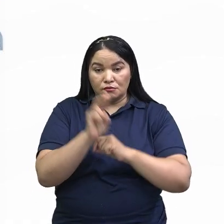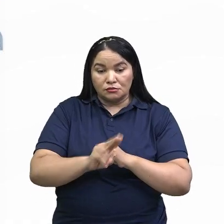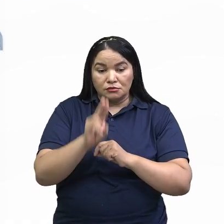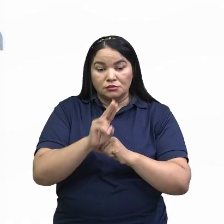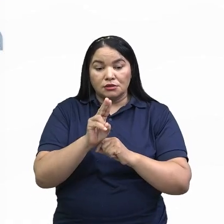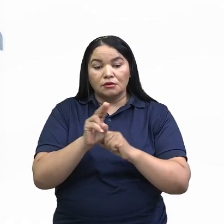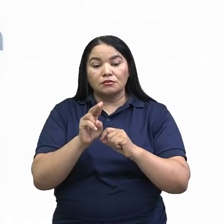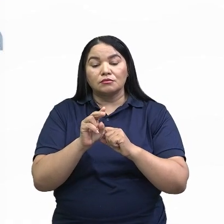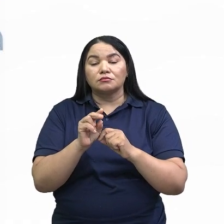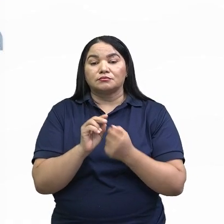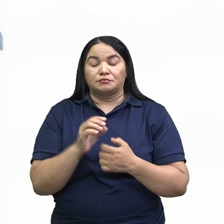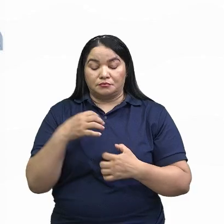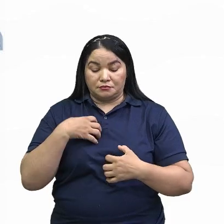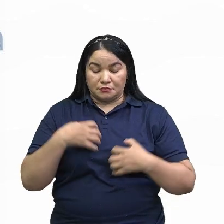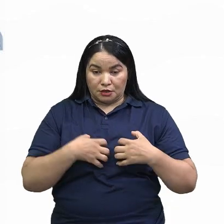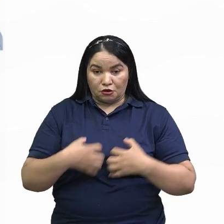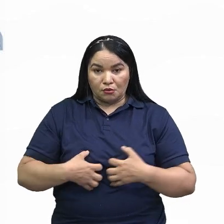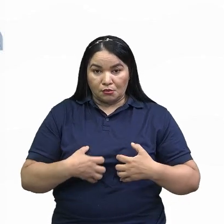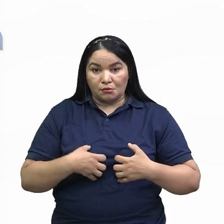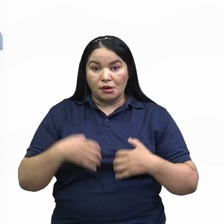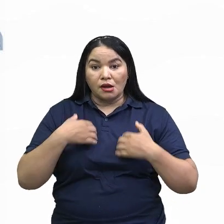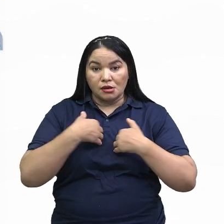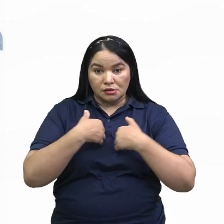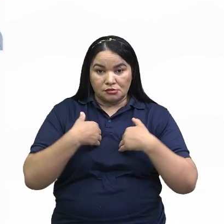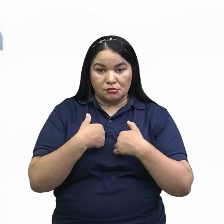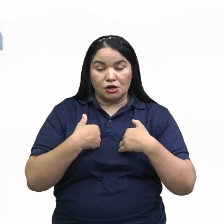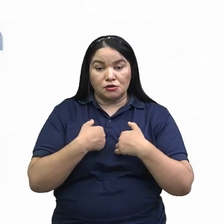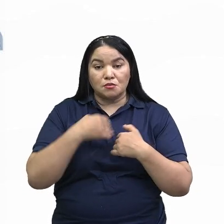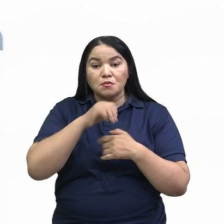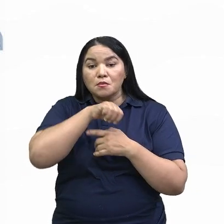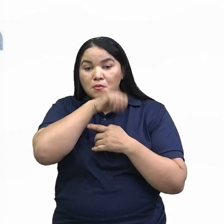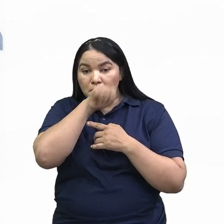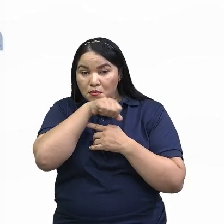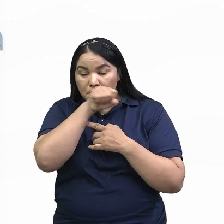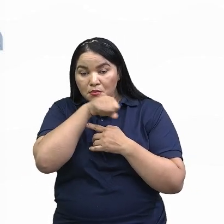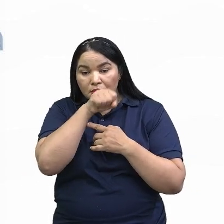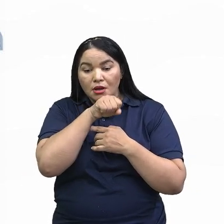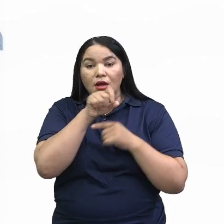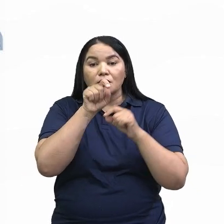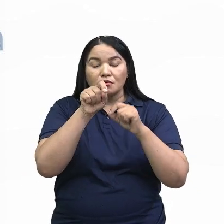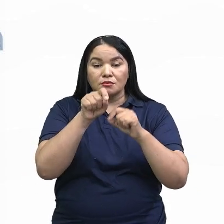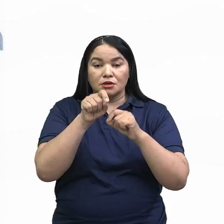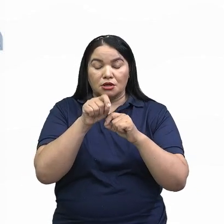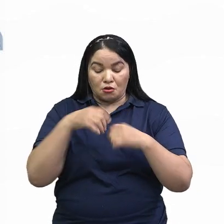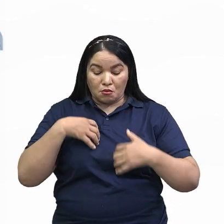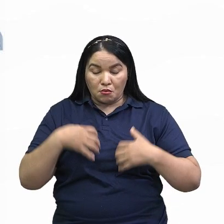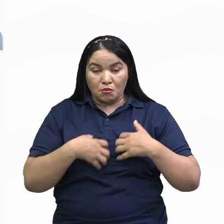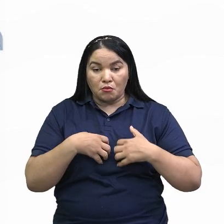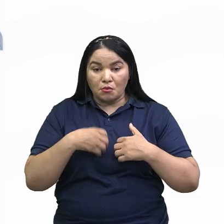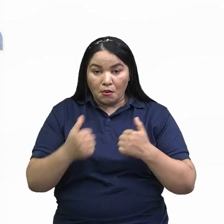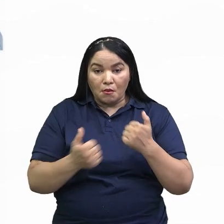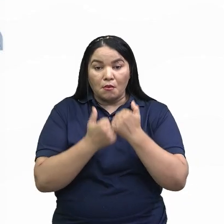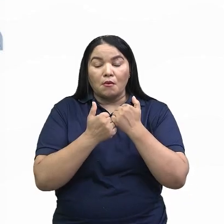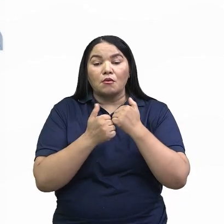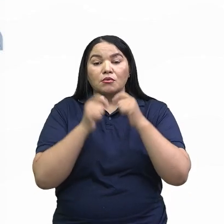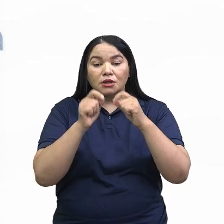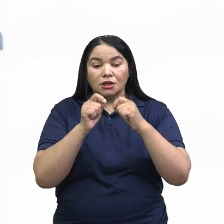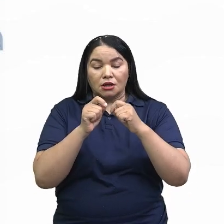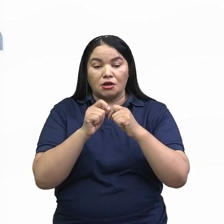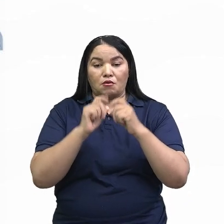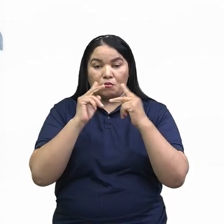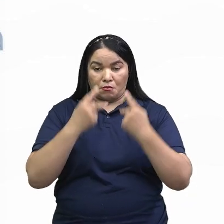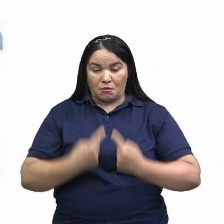órgãos de animais, como os suínos, para transplantes em humanos. E aí você está observando nessa imagem,